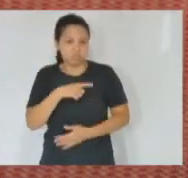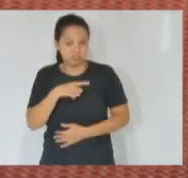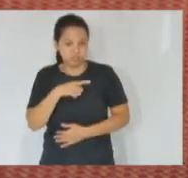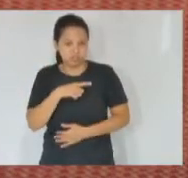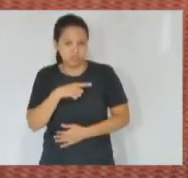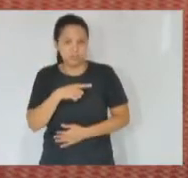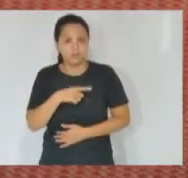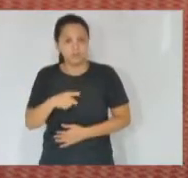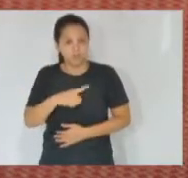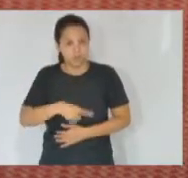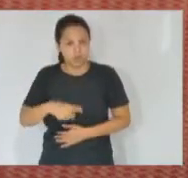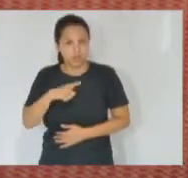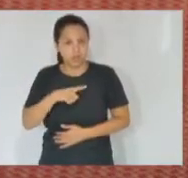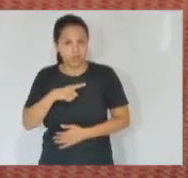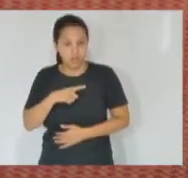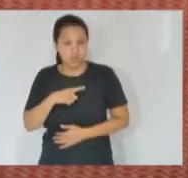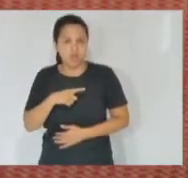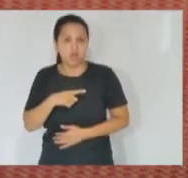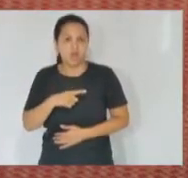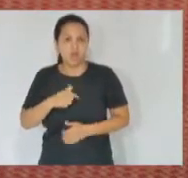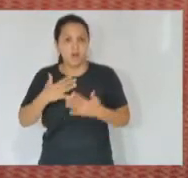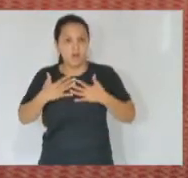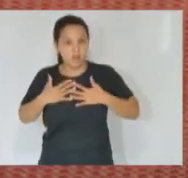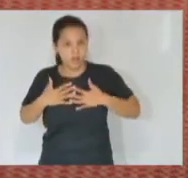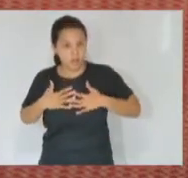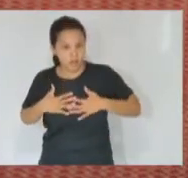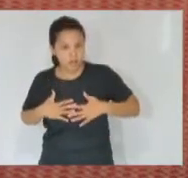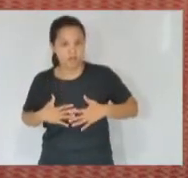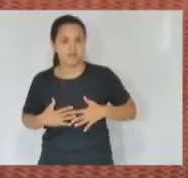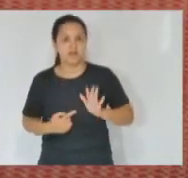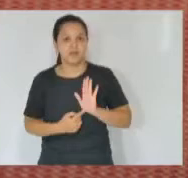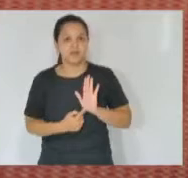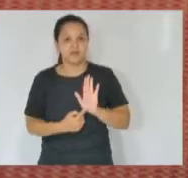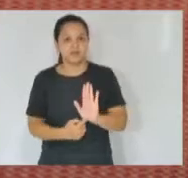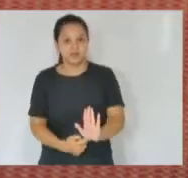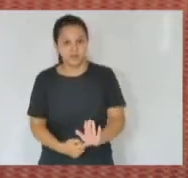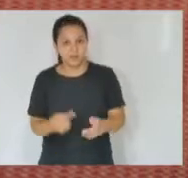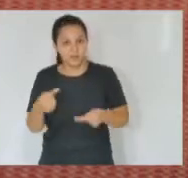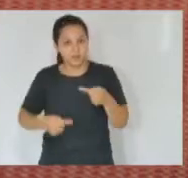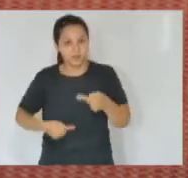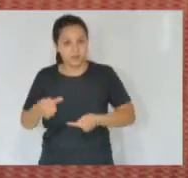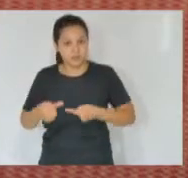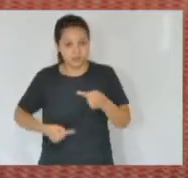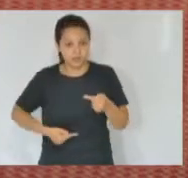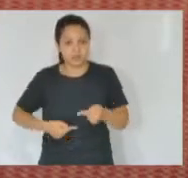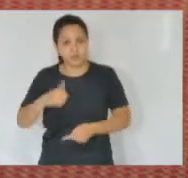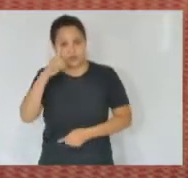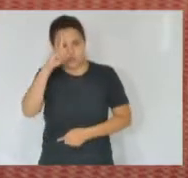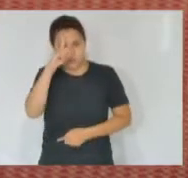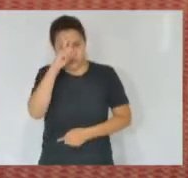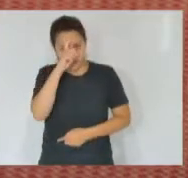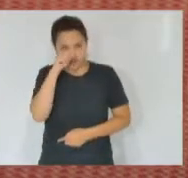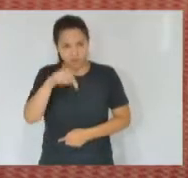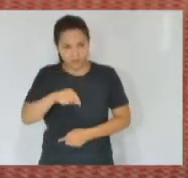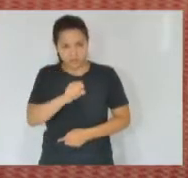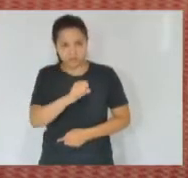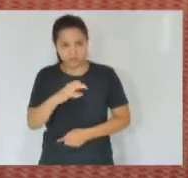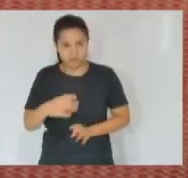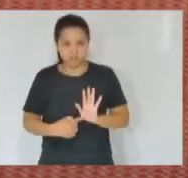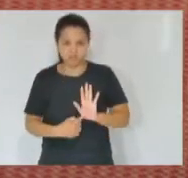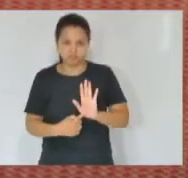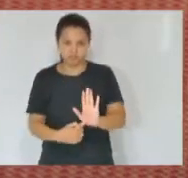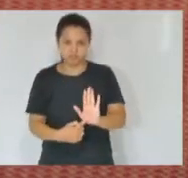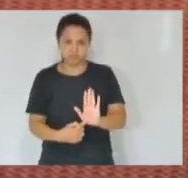tivemos um alento quando se apresentou a política hospitalar para Santa Catarina. Eu vim nesse